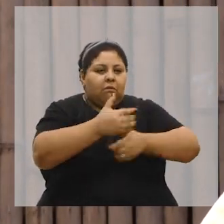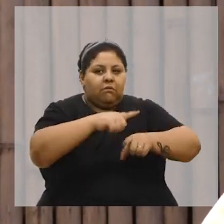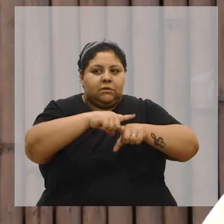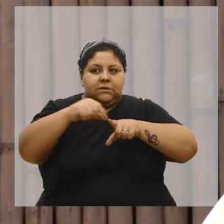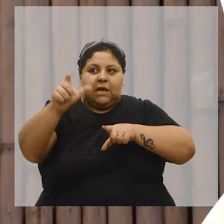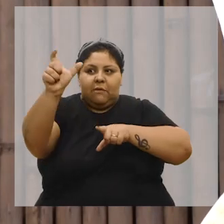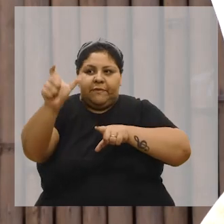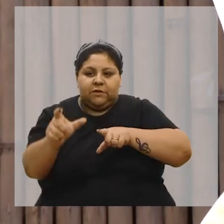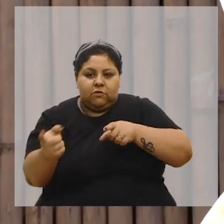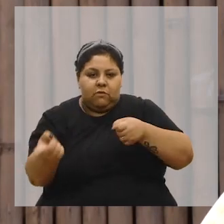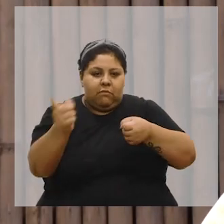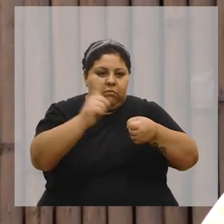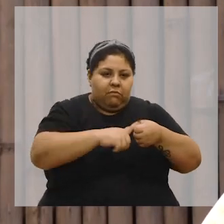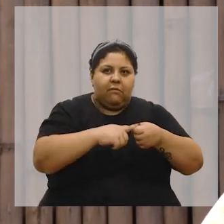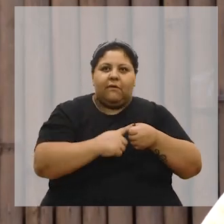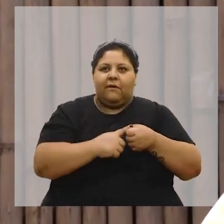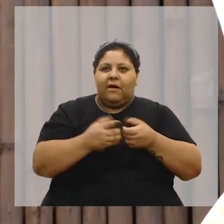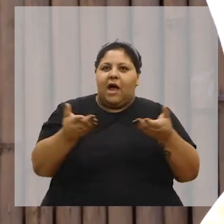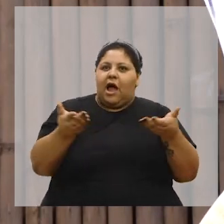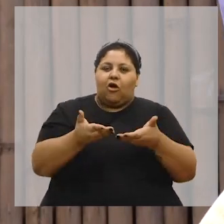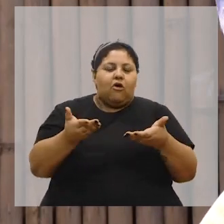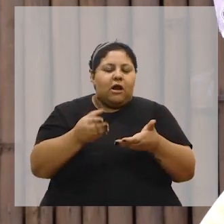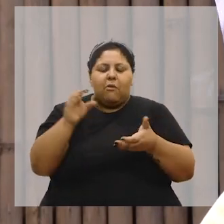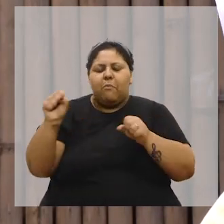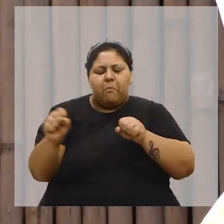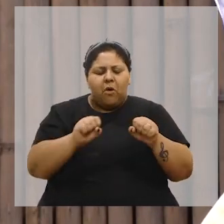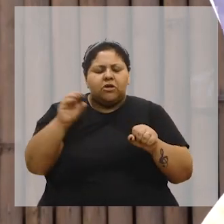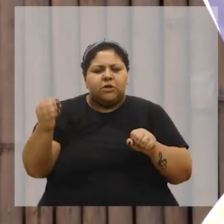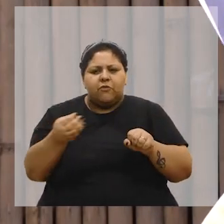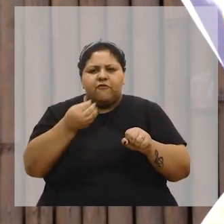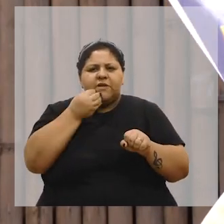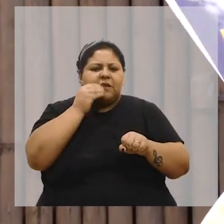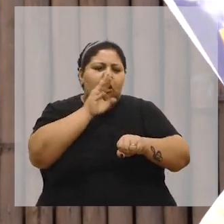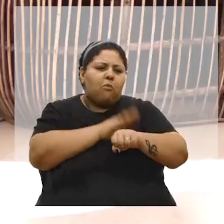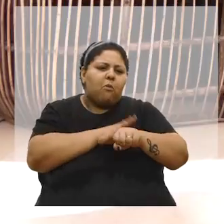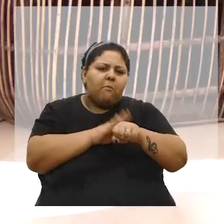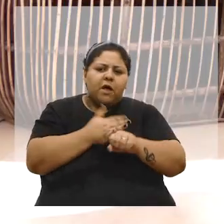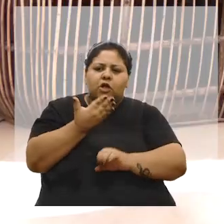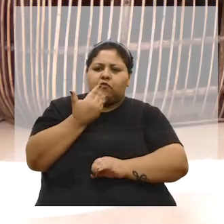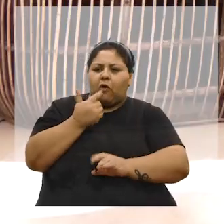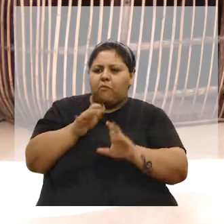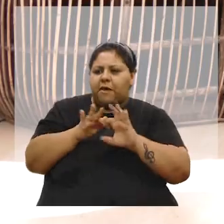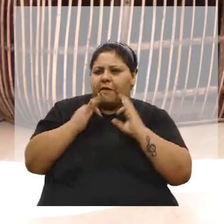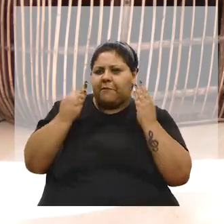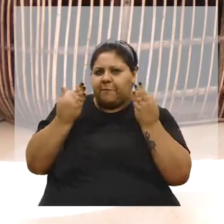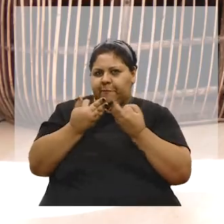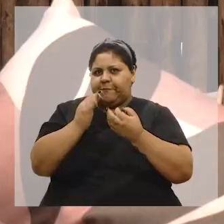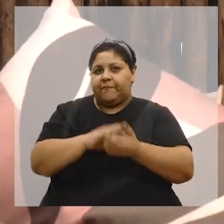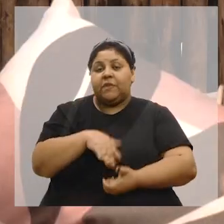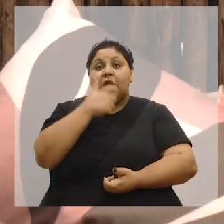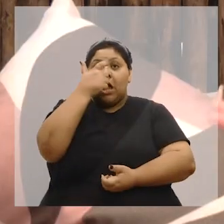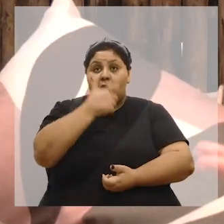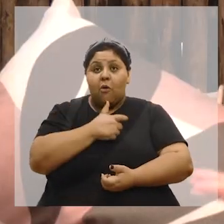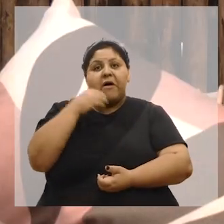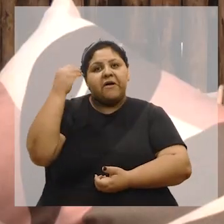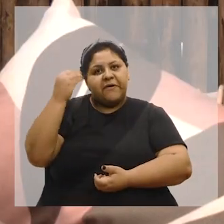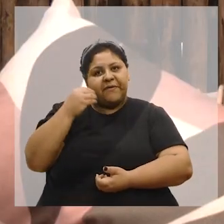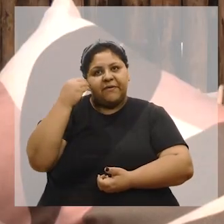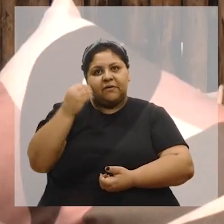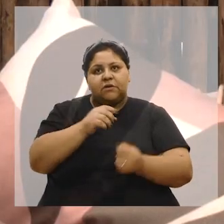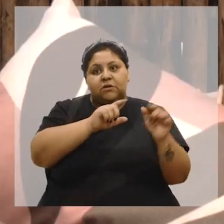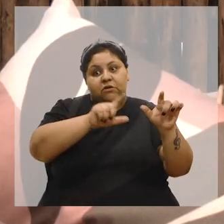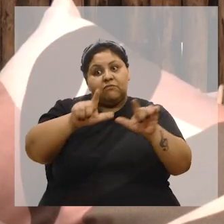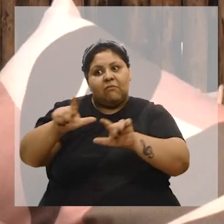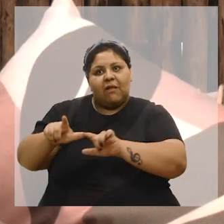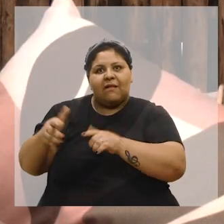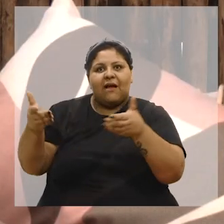lá, curtir o ambiente, apreciar a companhia, a boa comida. Então, eu acho que isso é justamente por essa experiência